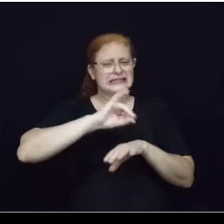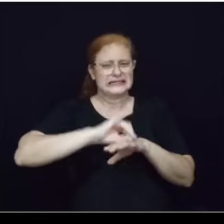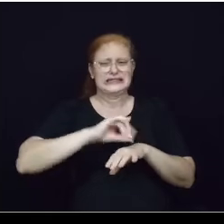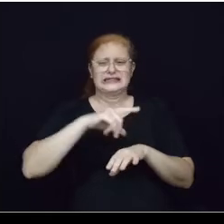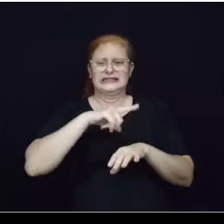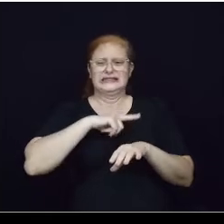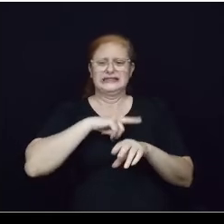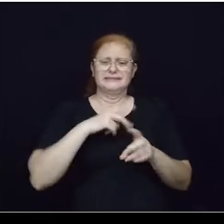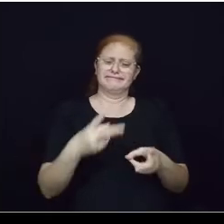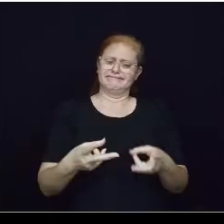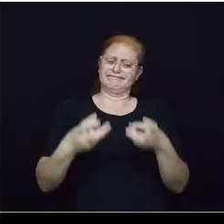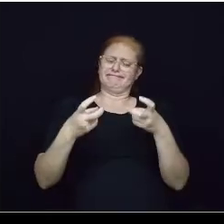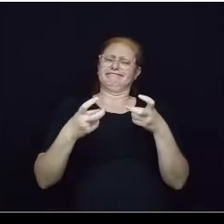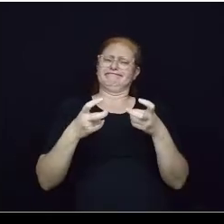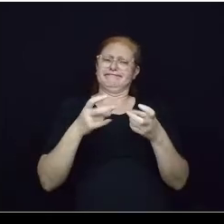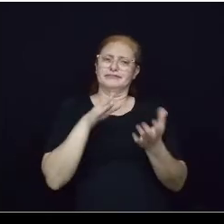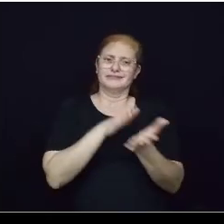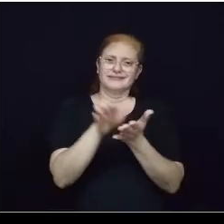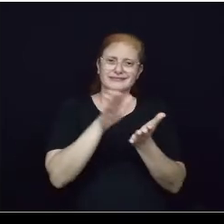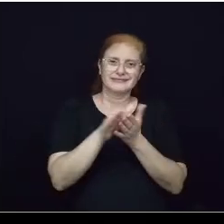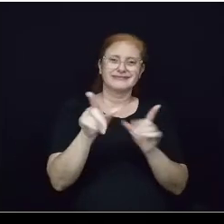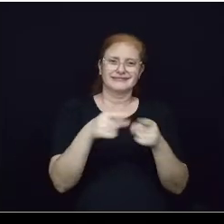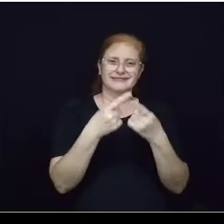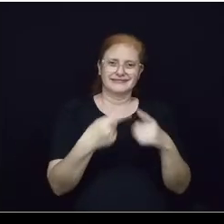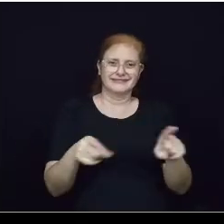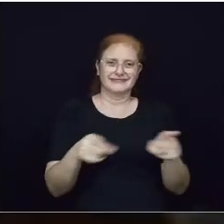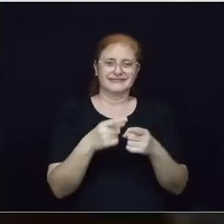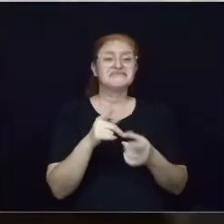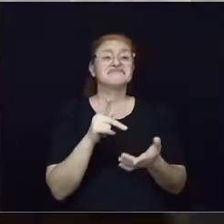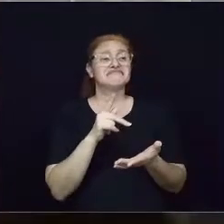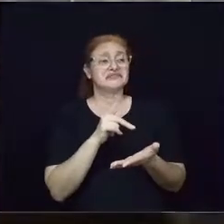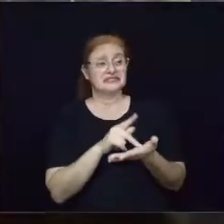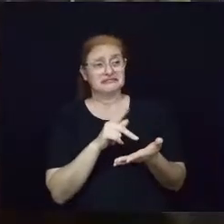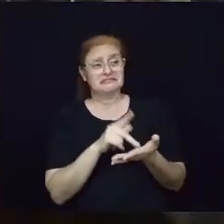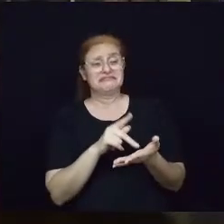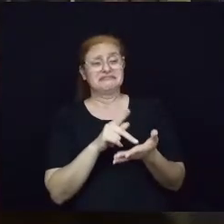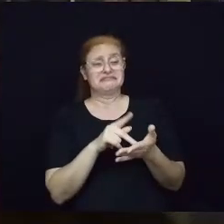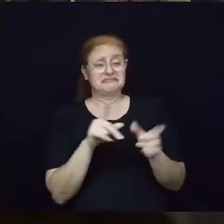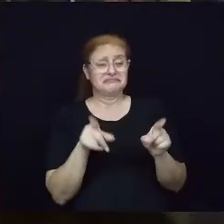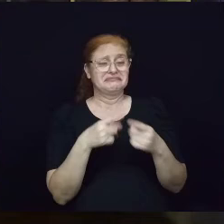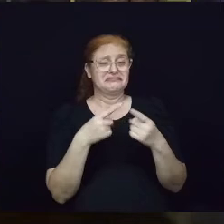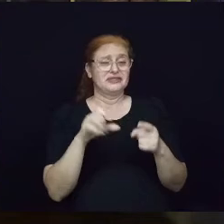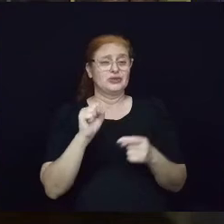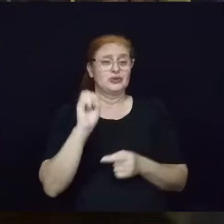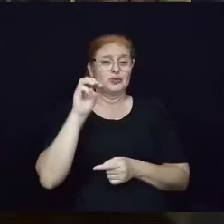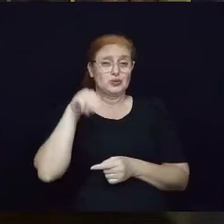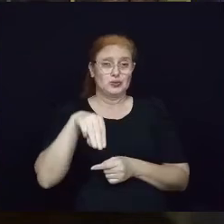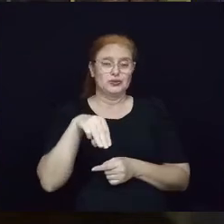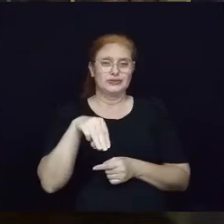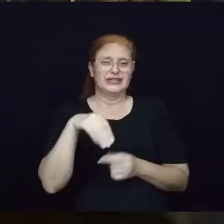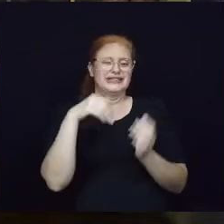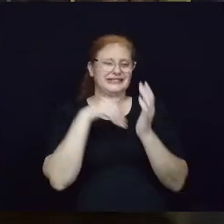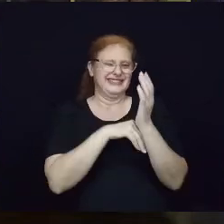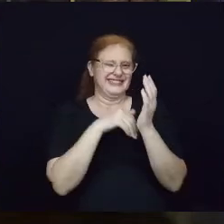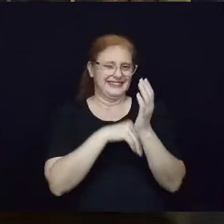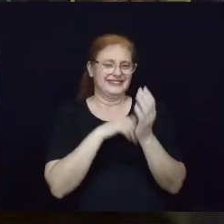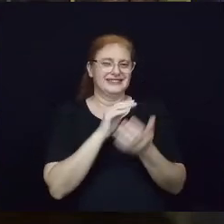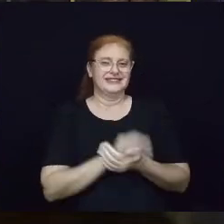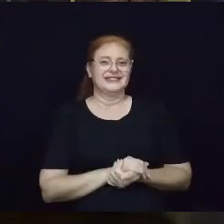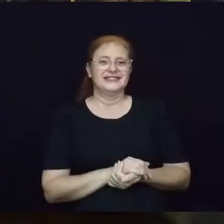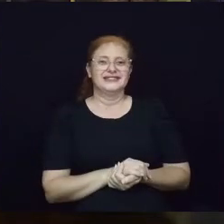né, produção musical, É verdade. sonoridades. A gente pode fazer um segredo